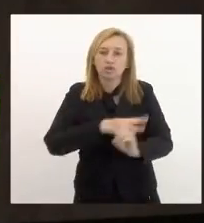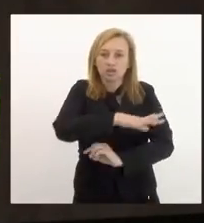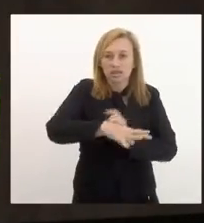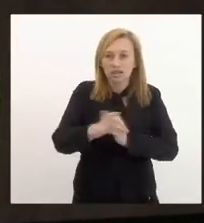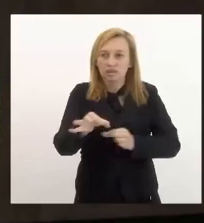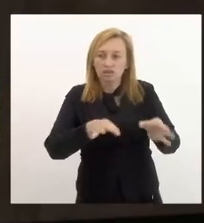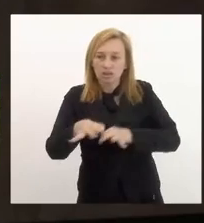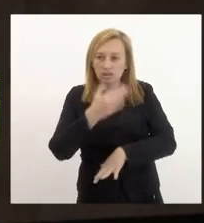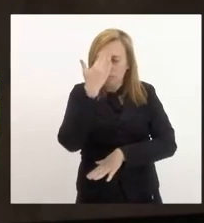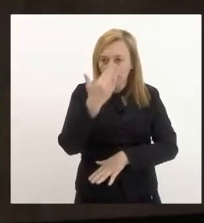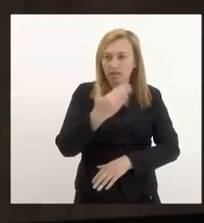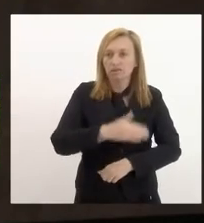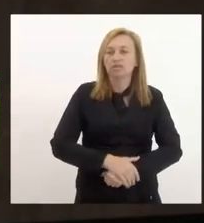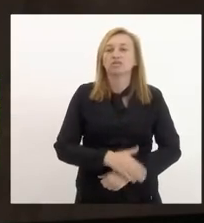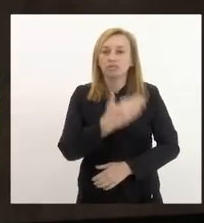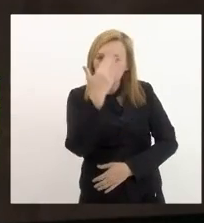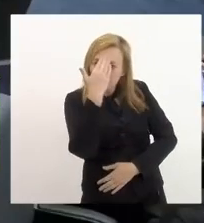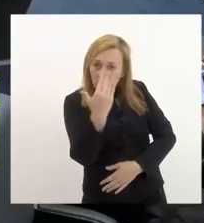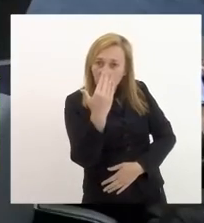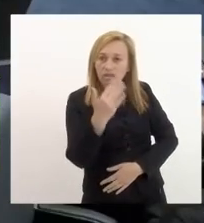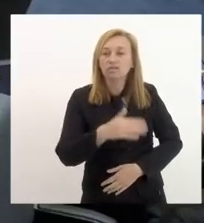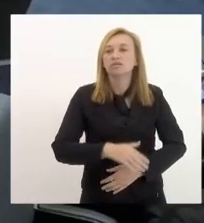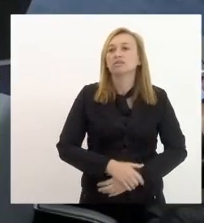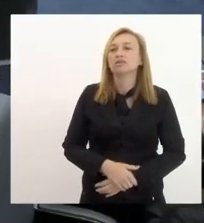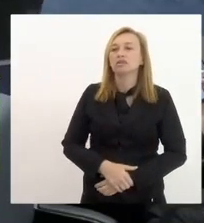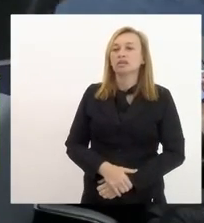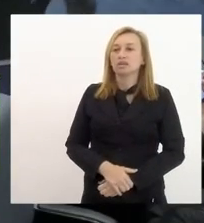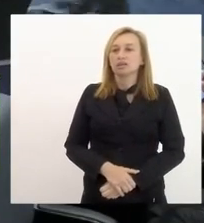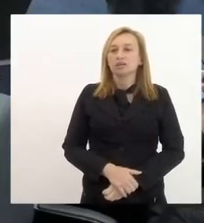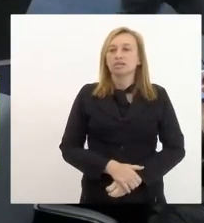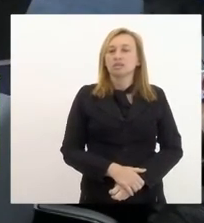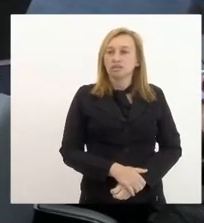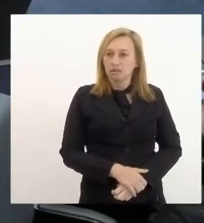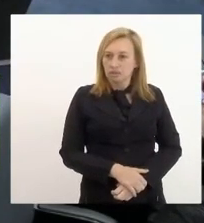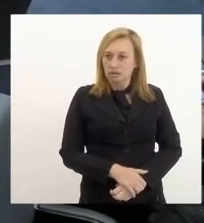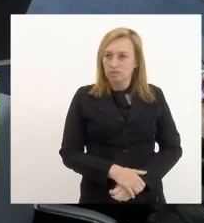organizado Muito obrigado Eu que agradeço pela parte